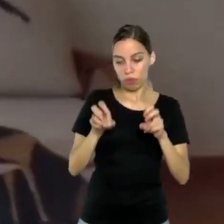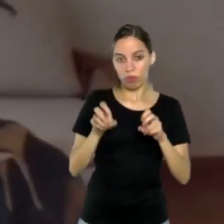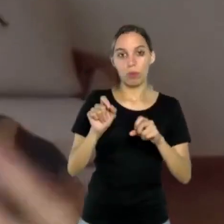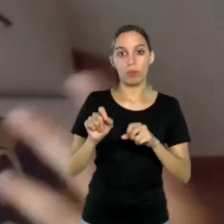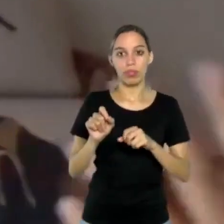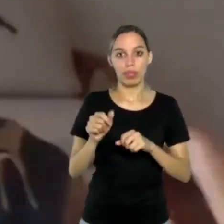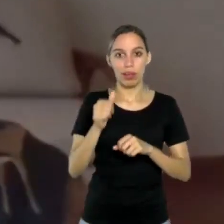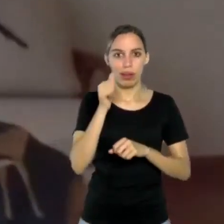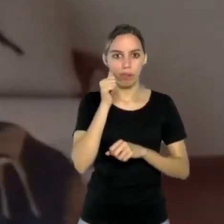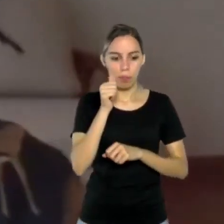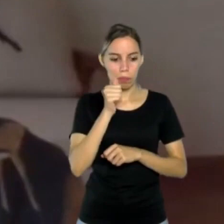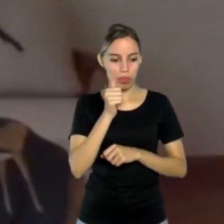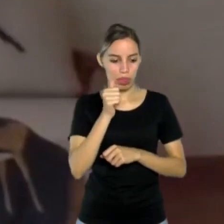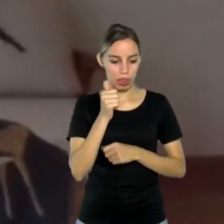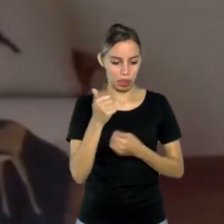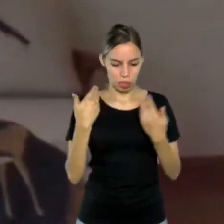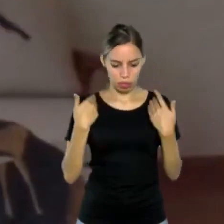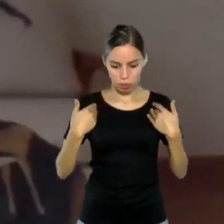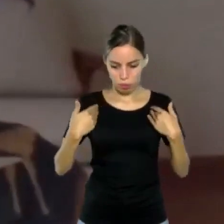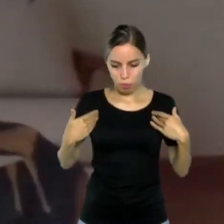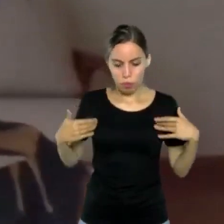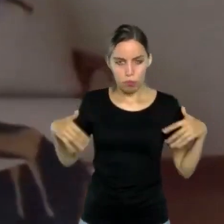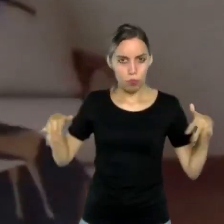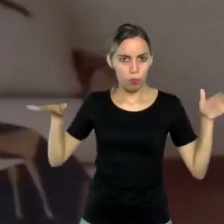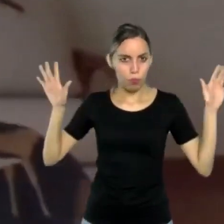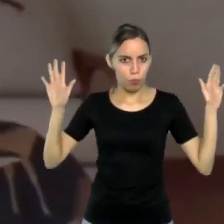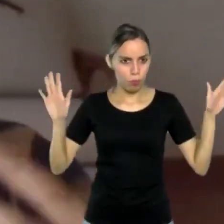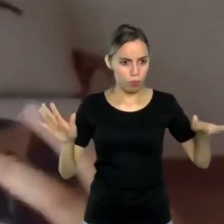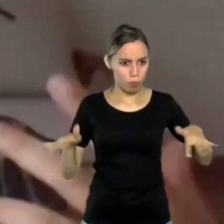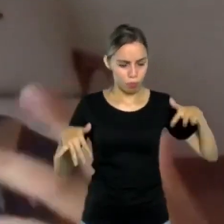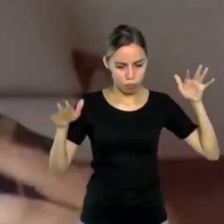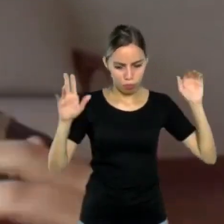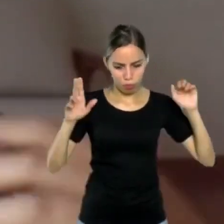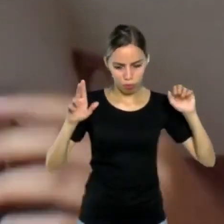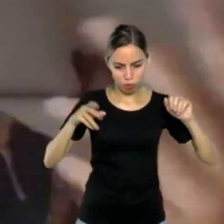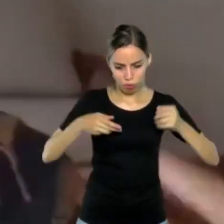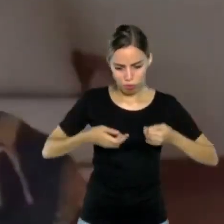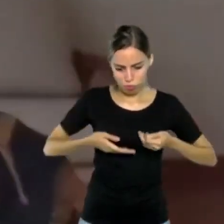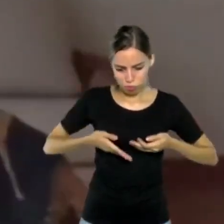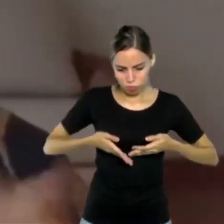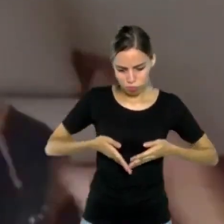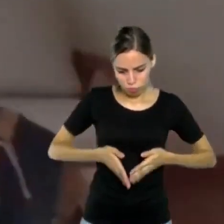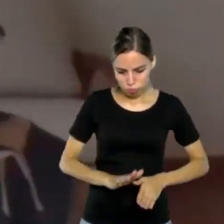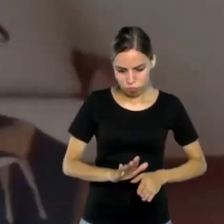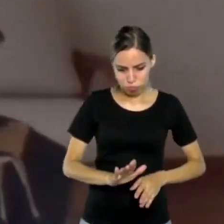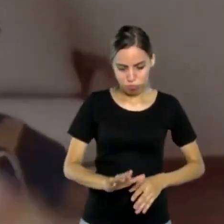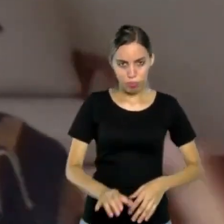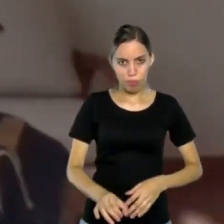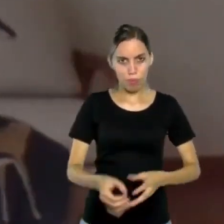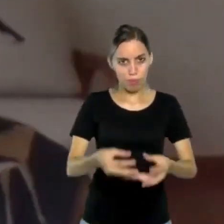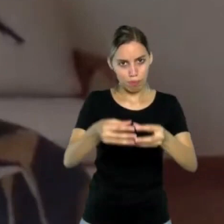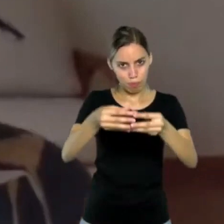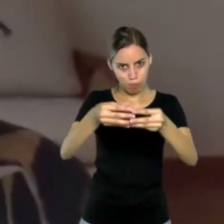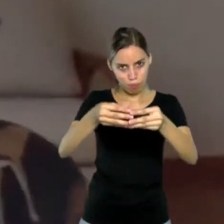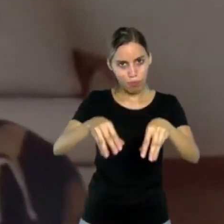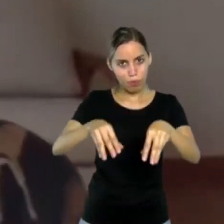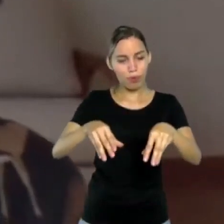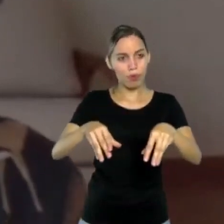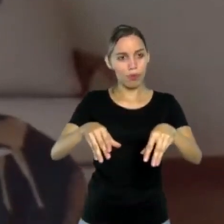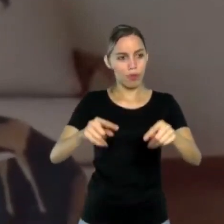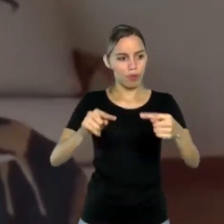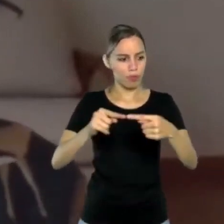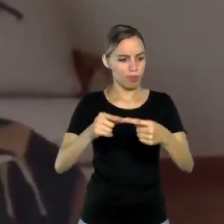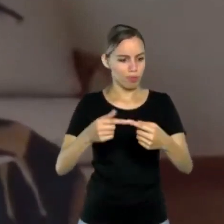mulher pássaro e um ovo, uma criação, alguma coisa que nasce ali, né, que é